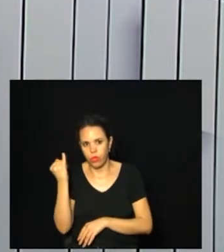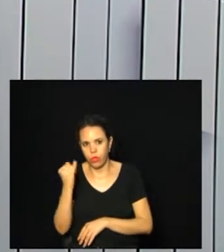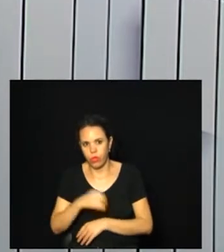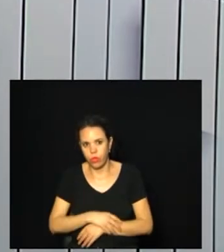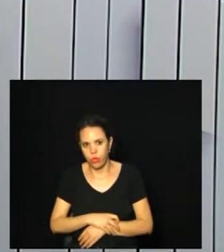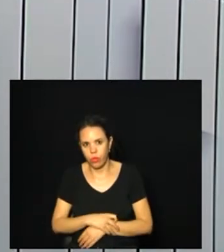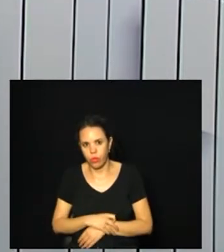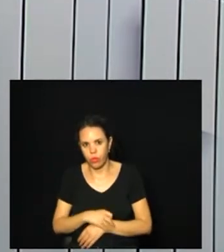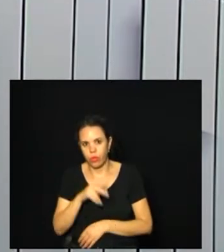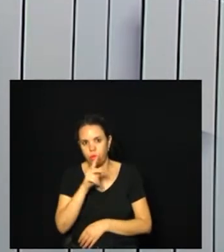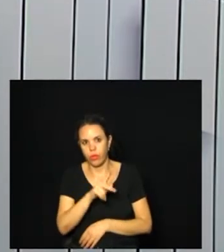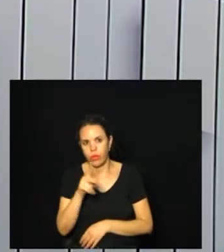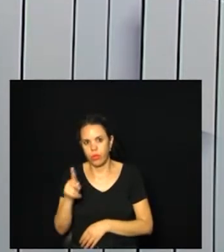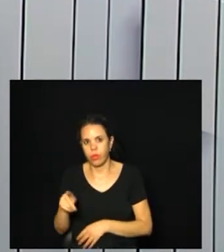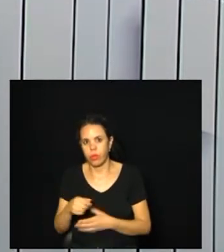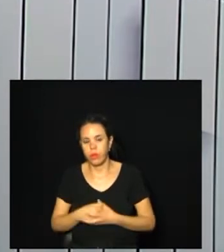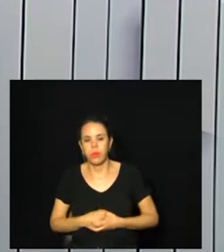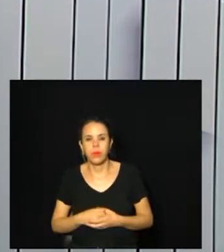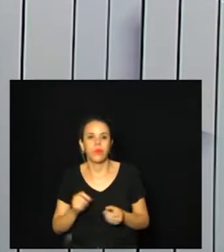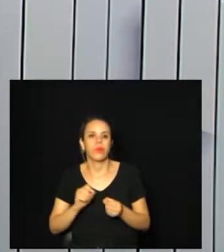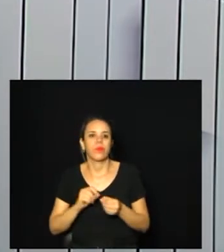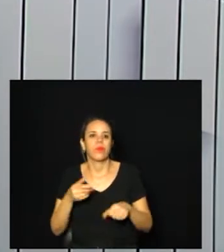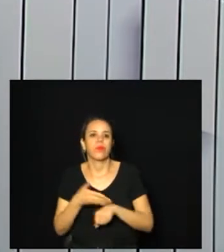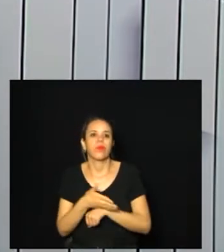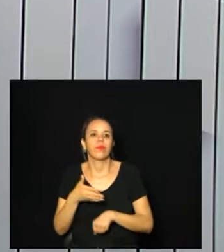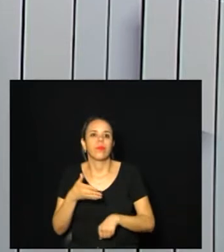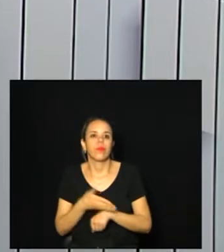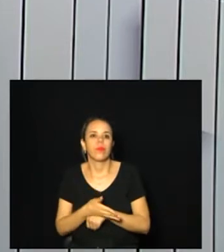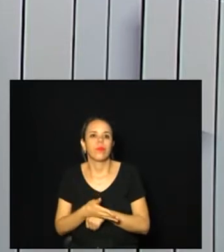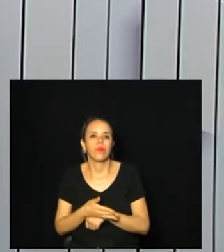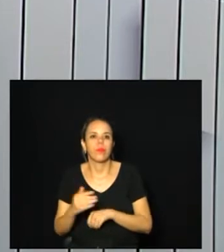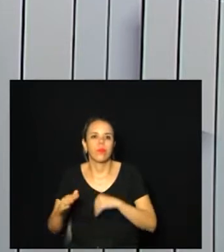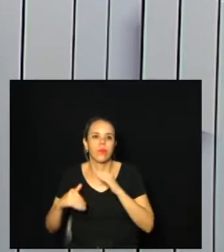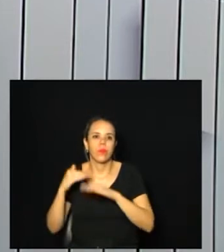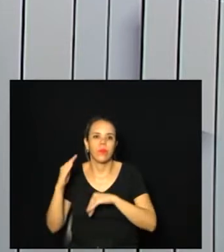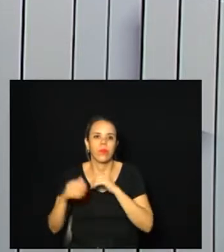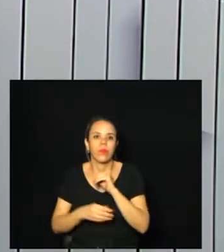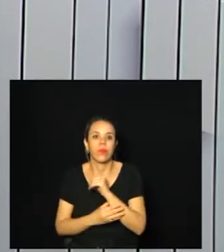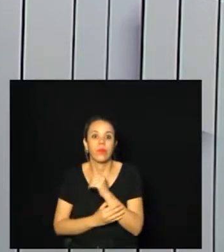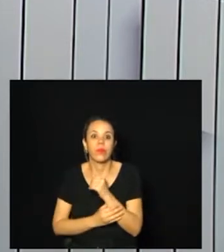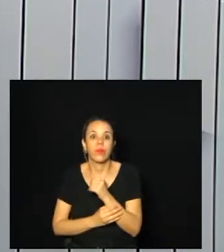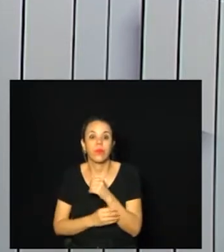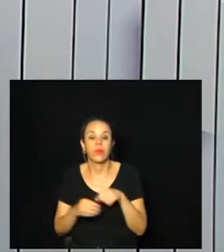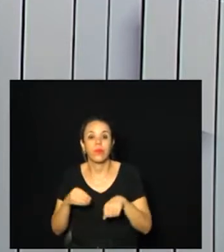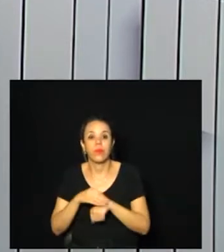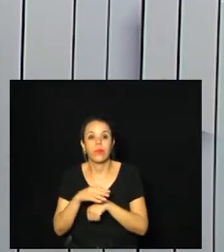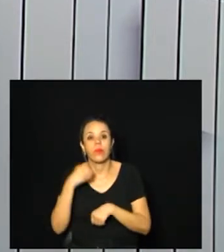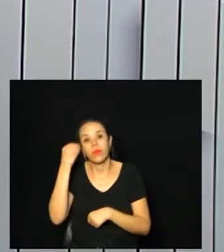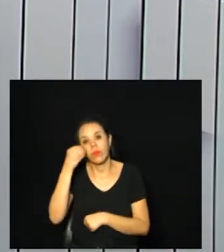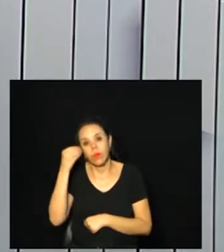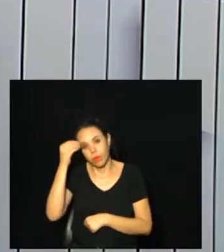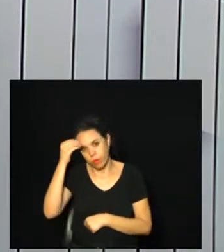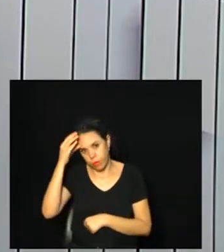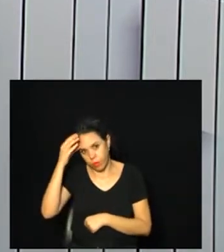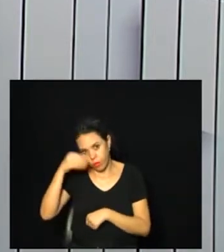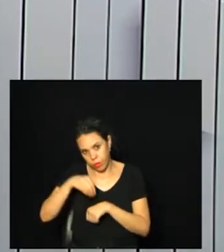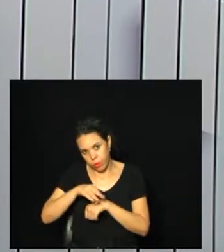importantes, a do professor. Eles fazem parte do nosso desenvolvimento, trazem